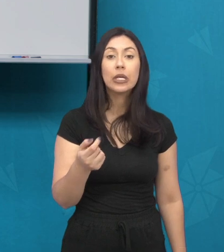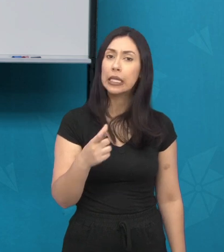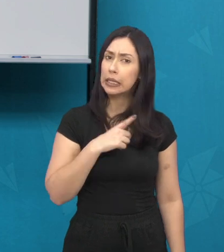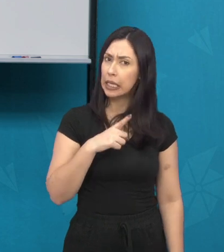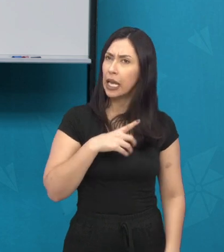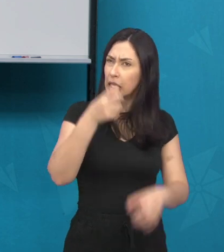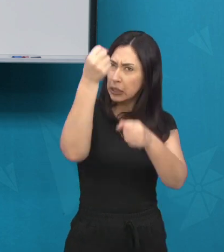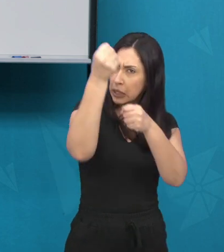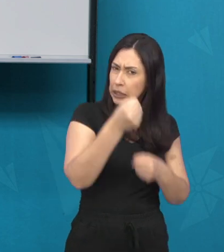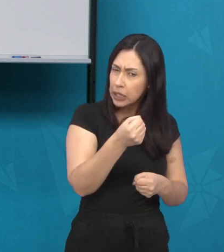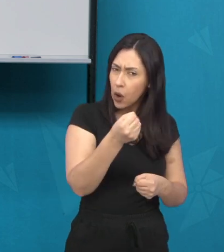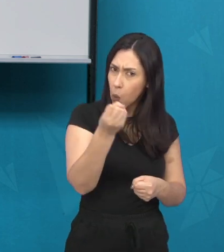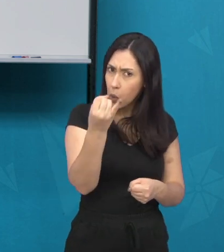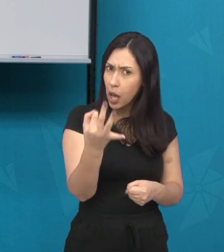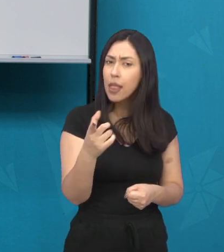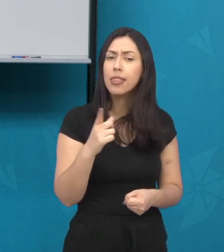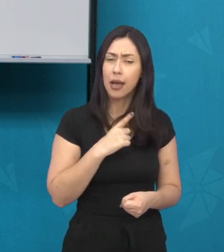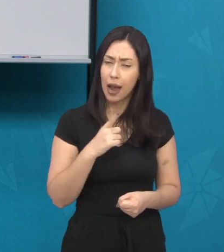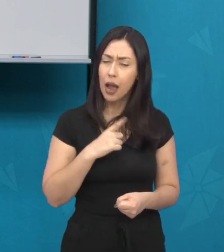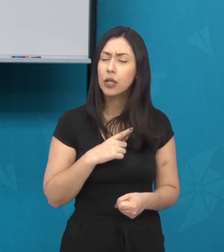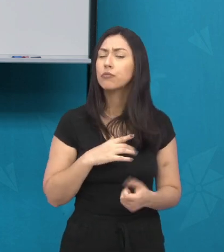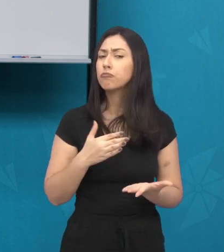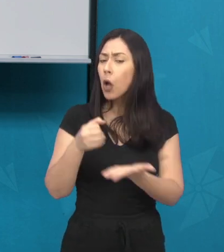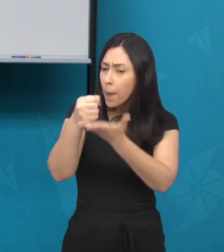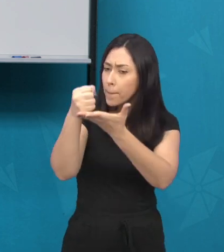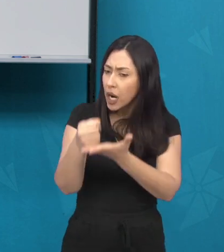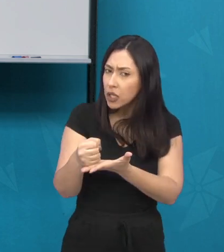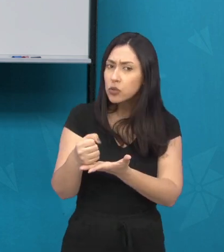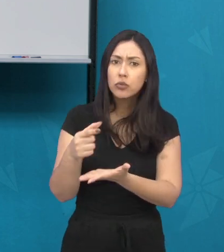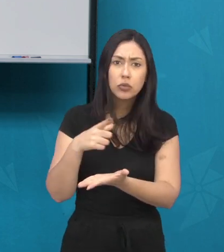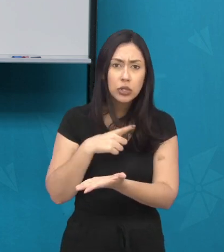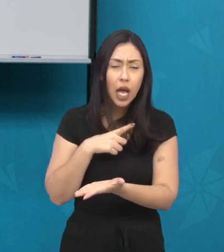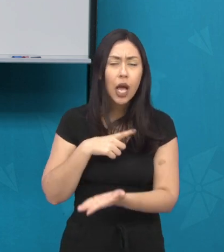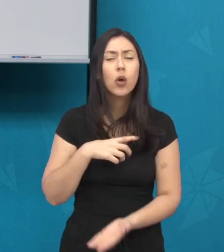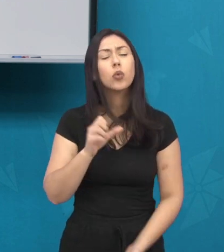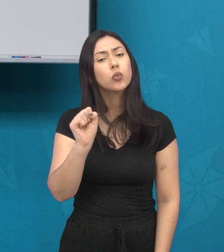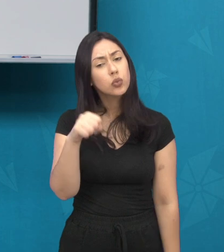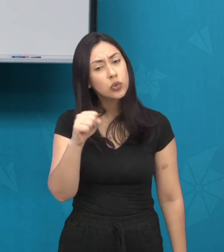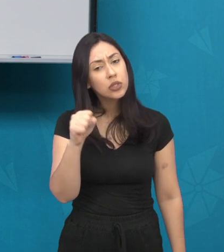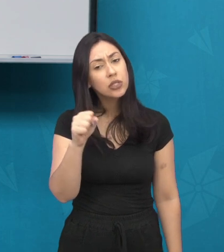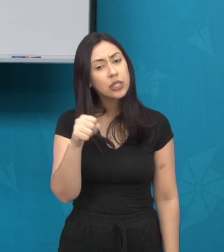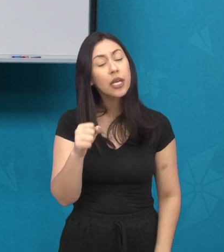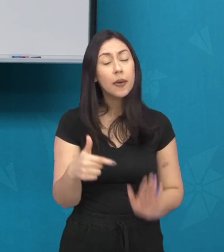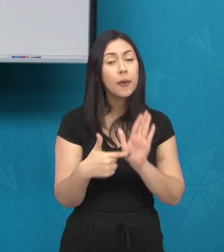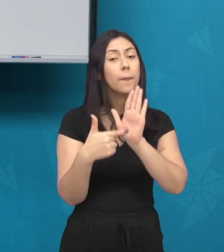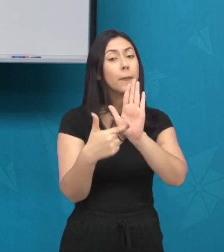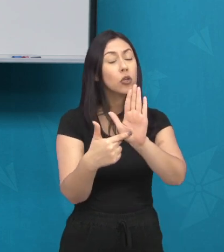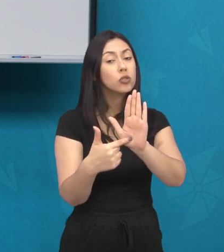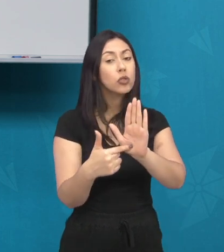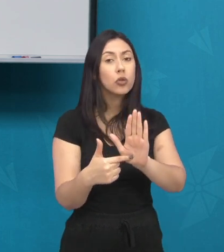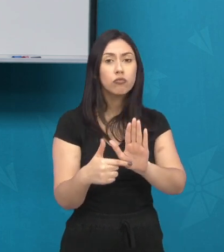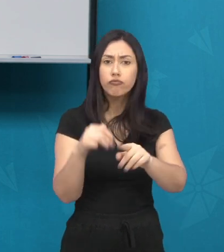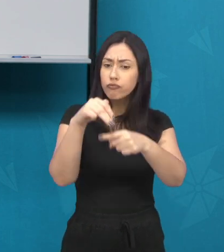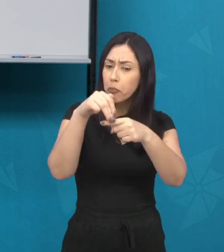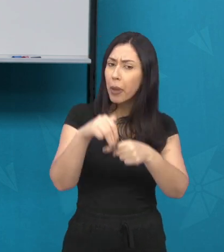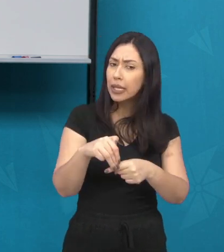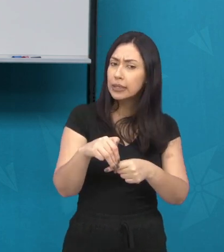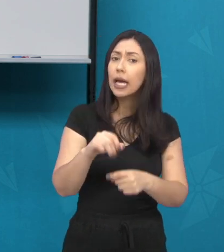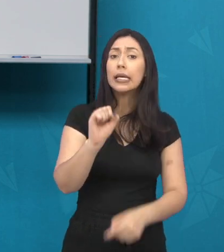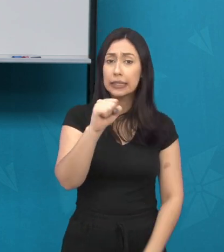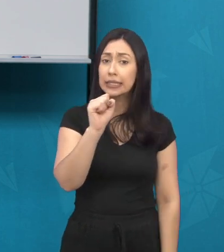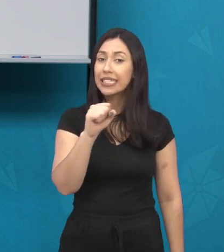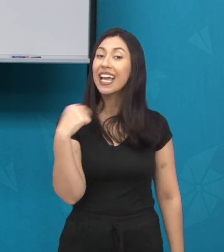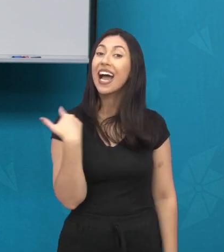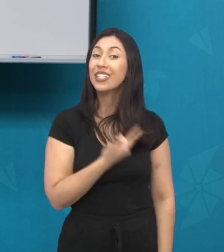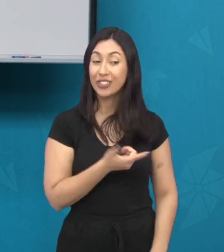tração eu tenho tenho é o meu fator limitante peso eu tenho tenho a questão me deu massa